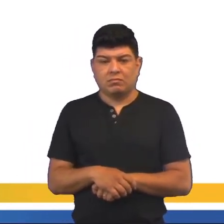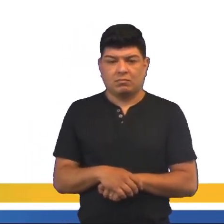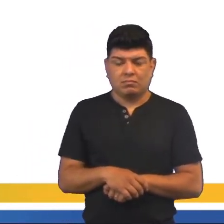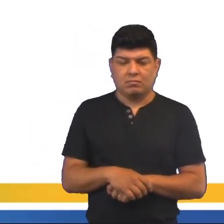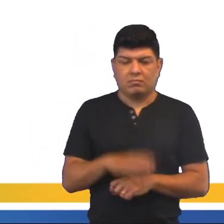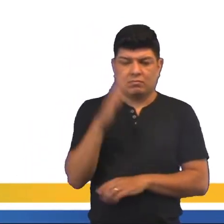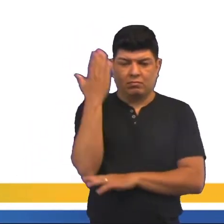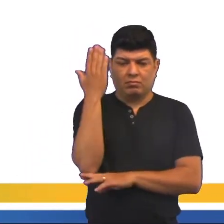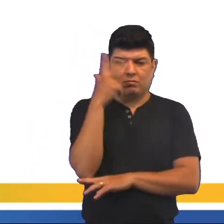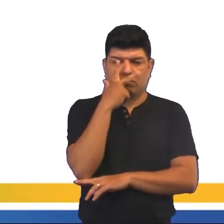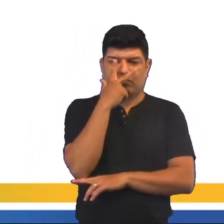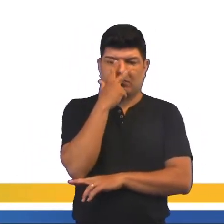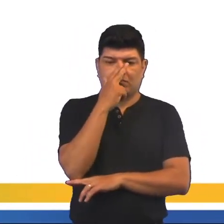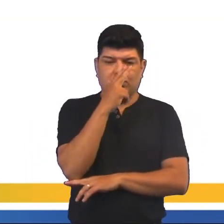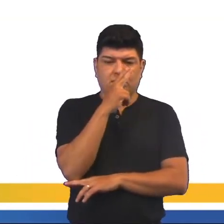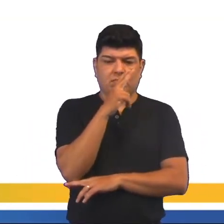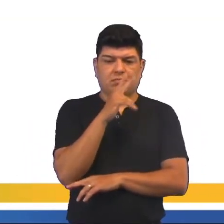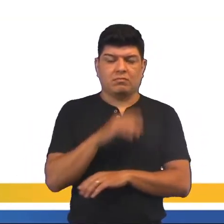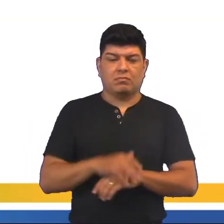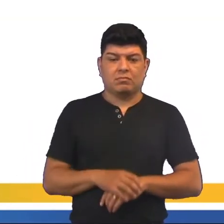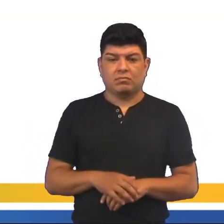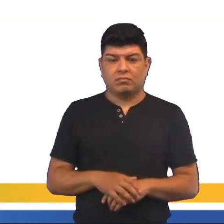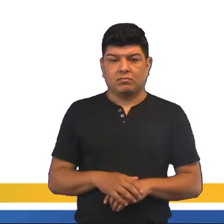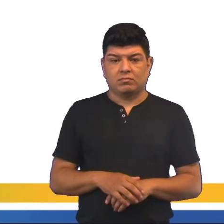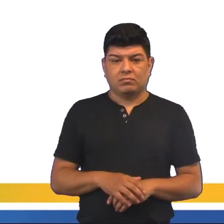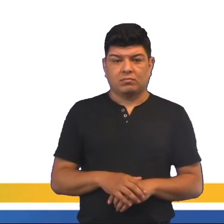ela fica nessa posição, tá?